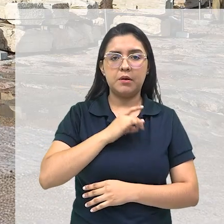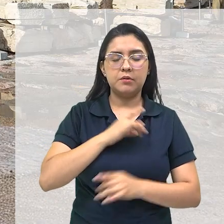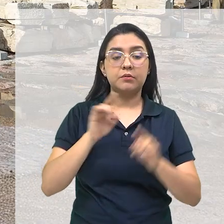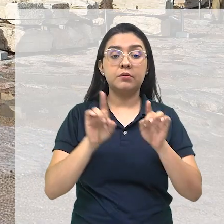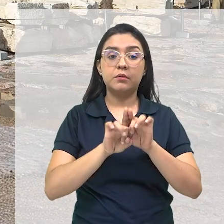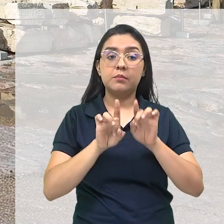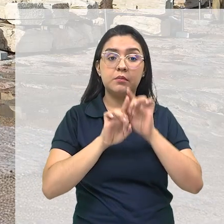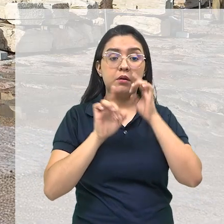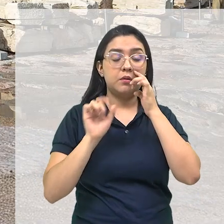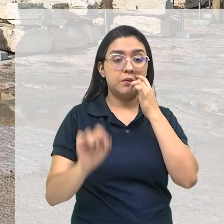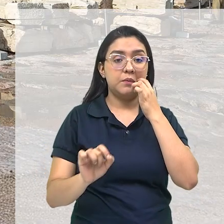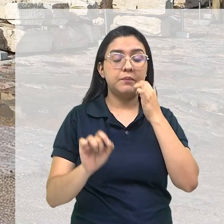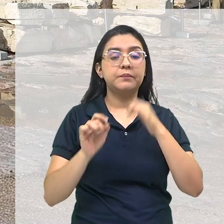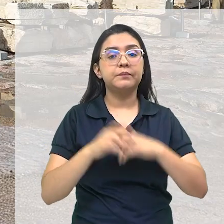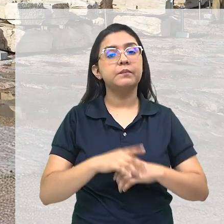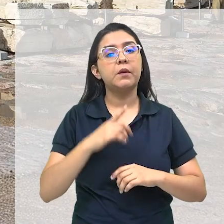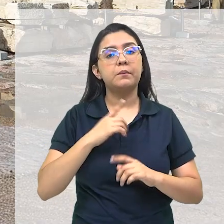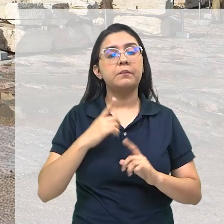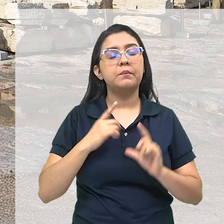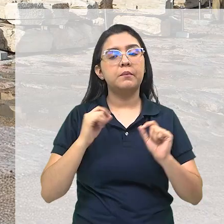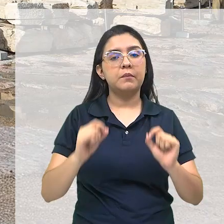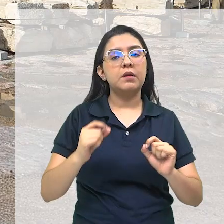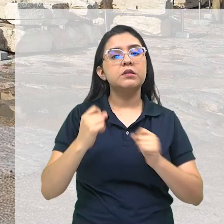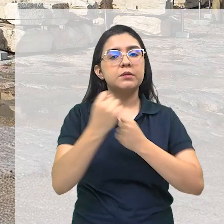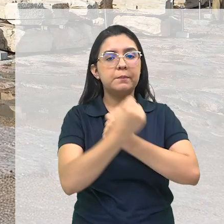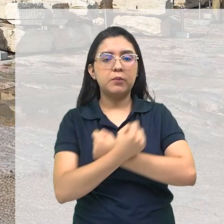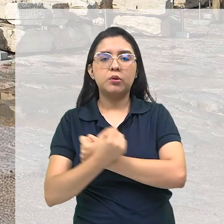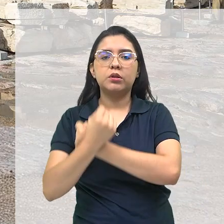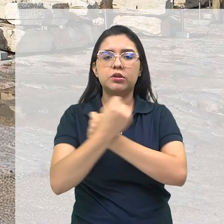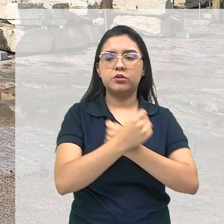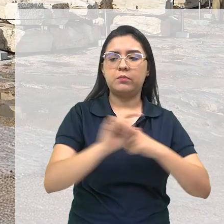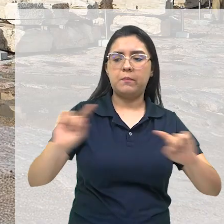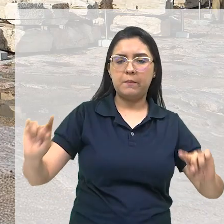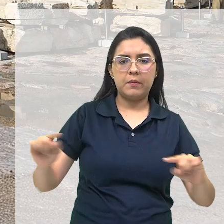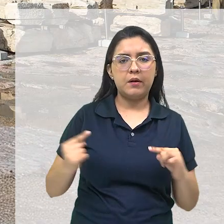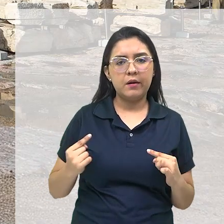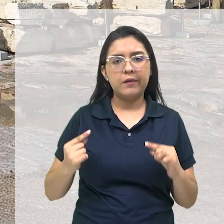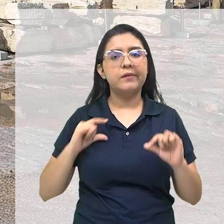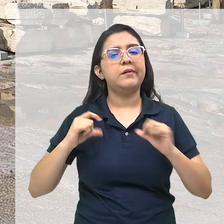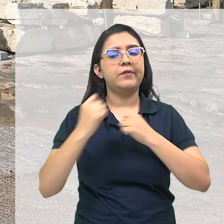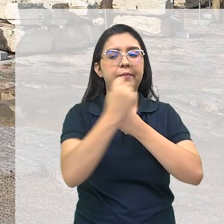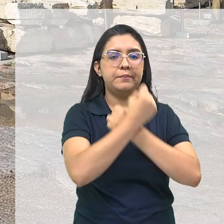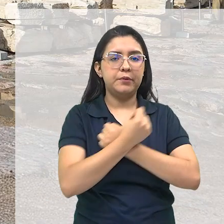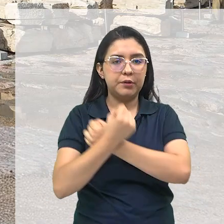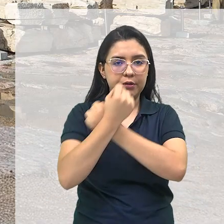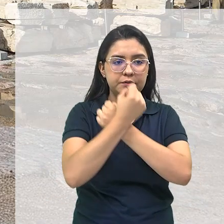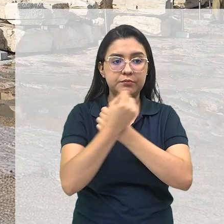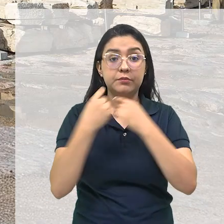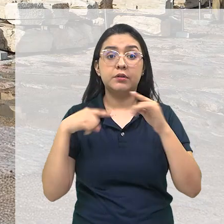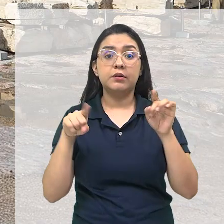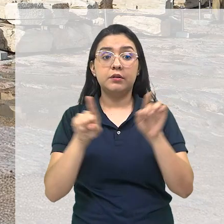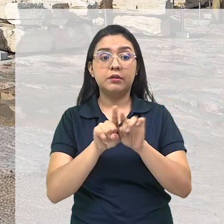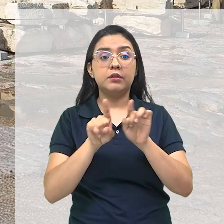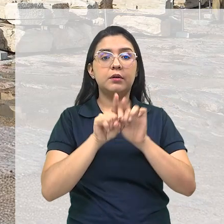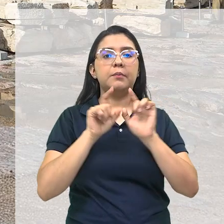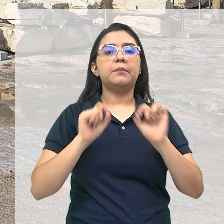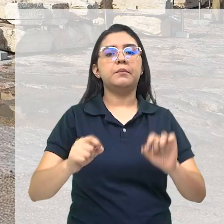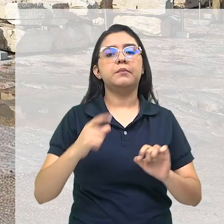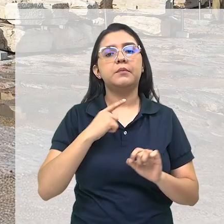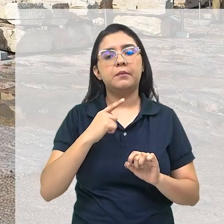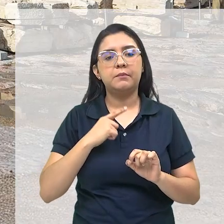criar condições de se defender de predadores ou tribos inimigas, e assim também perpetuar a